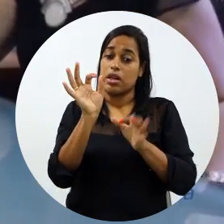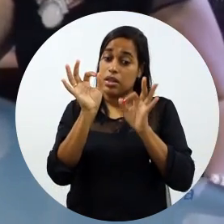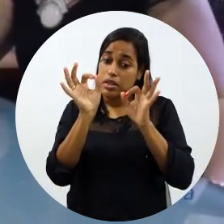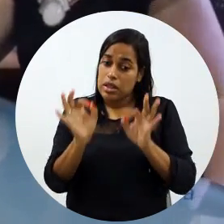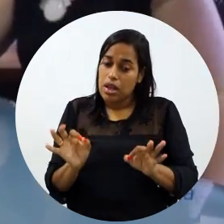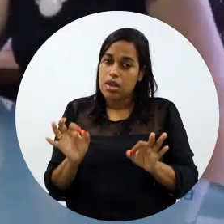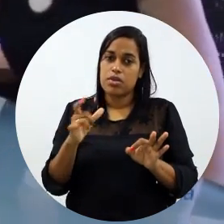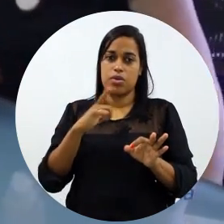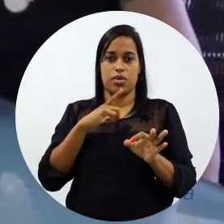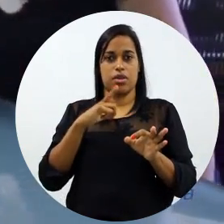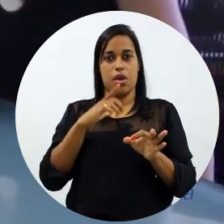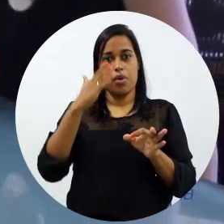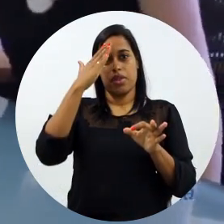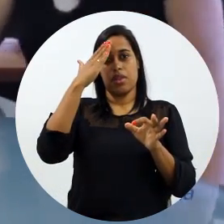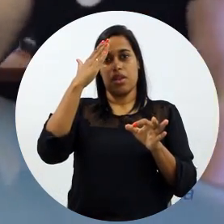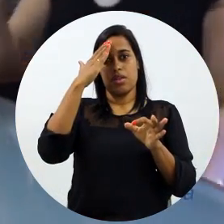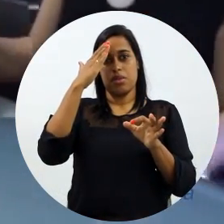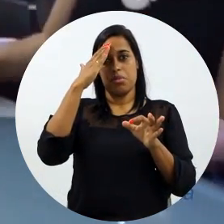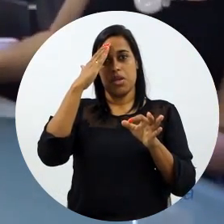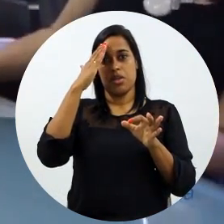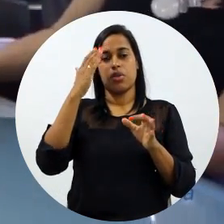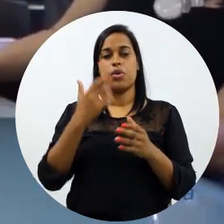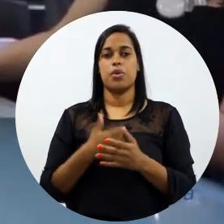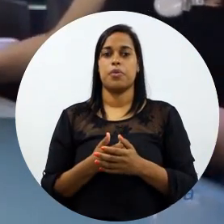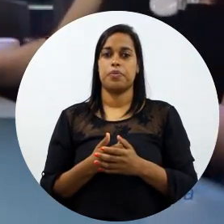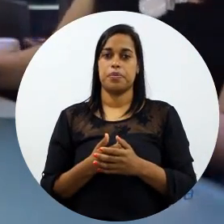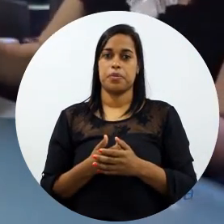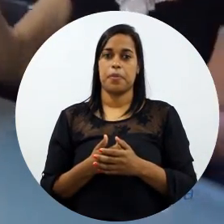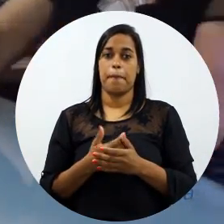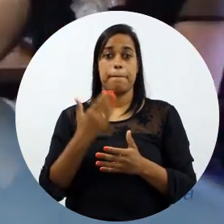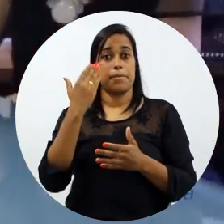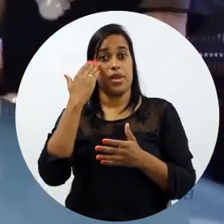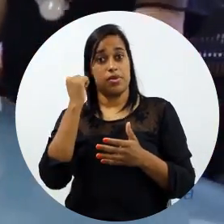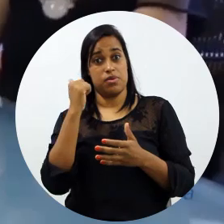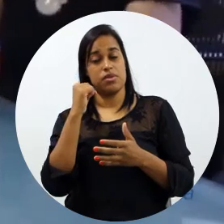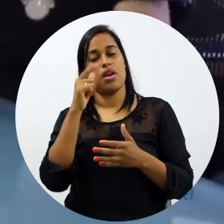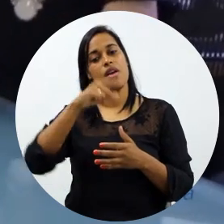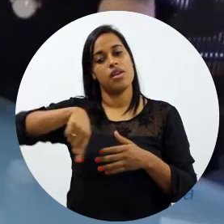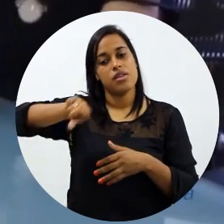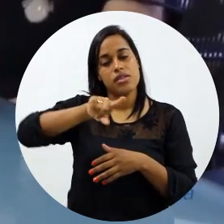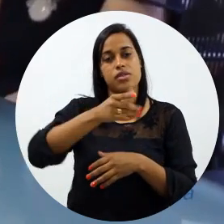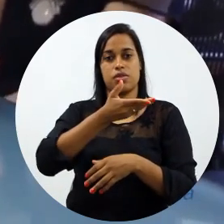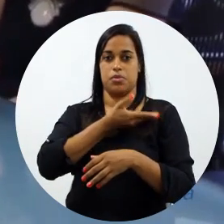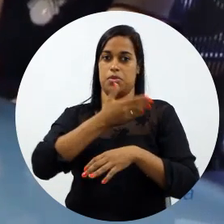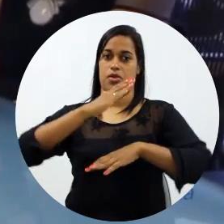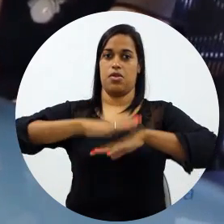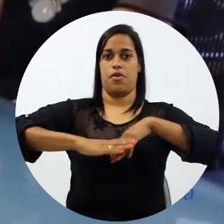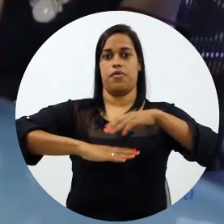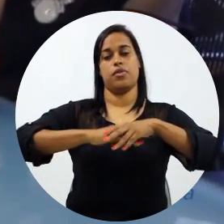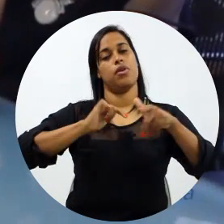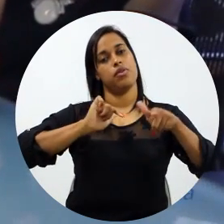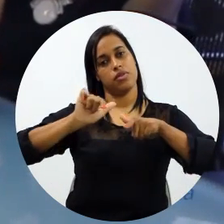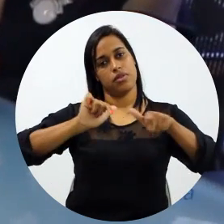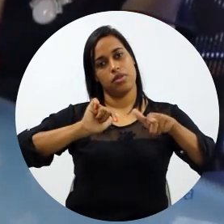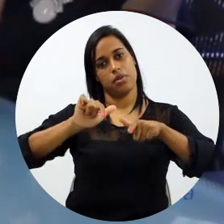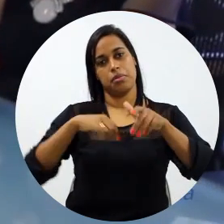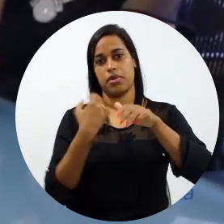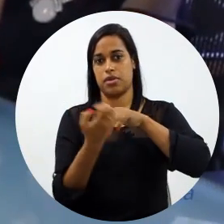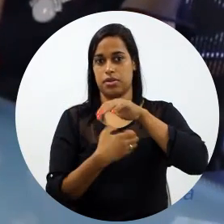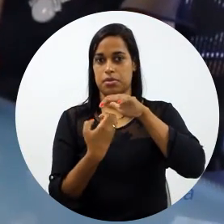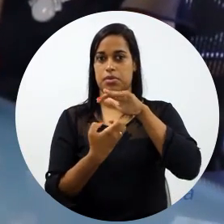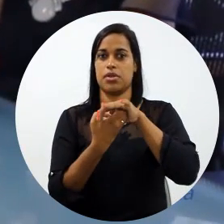eu tendo consciência do meu público, sim, né? Eu sei quem são esses meus colaboradores. Sim. Eu trabalho nessa empresa, eu